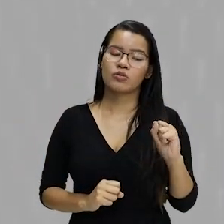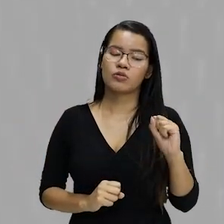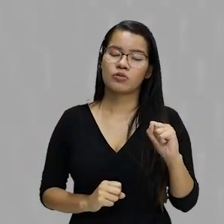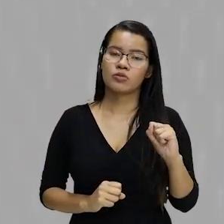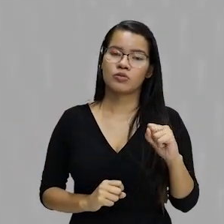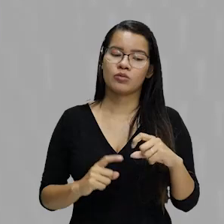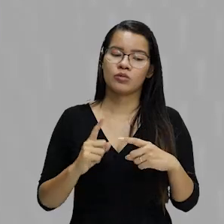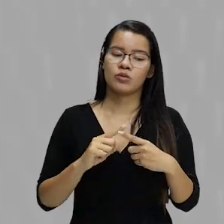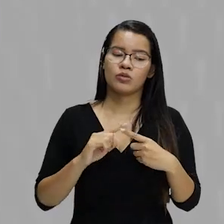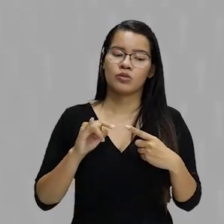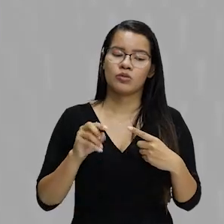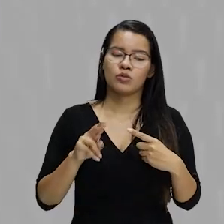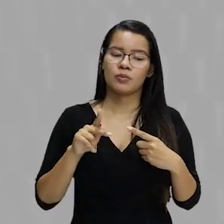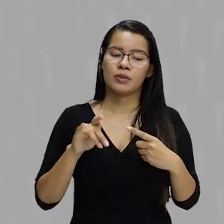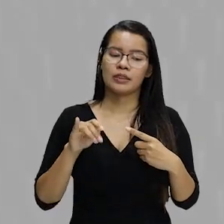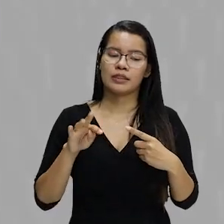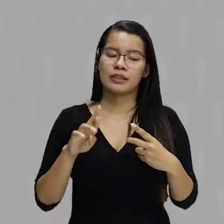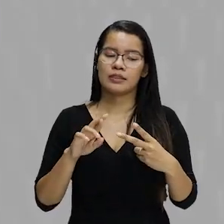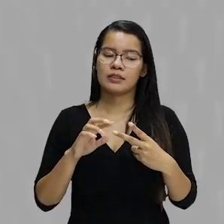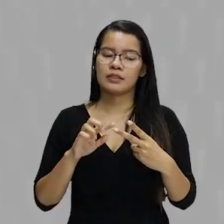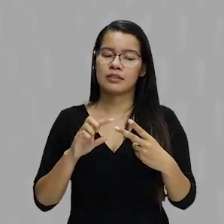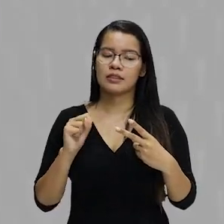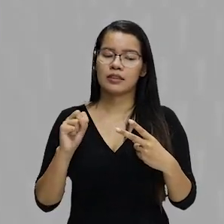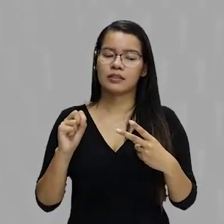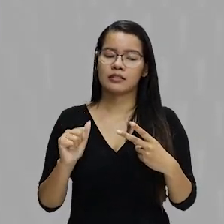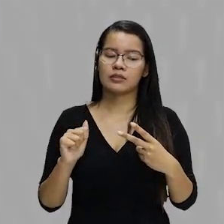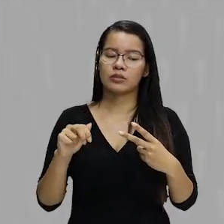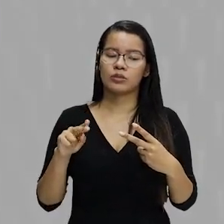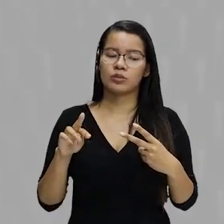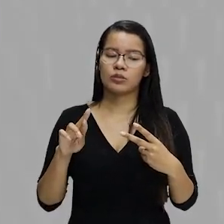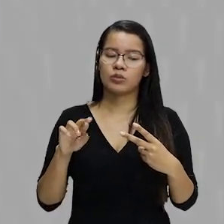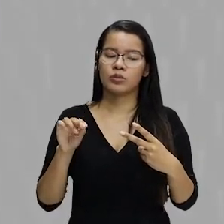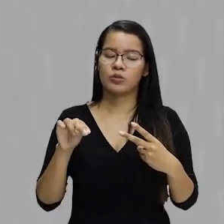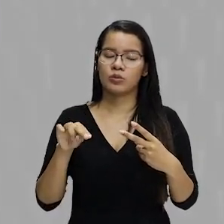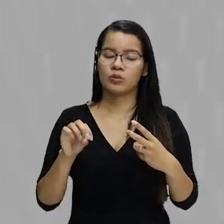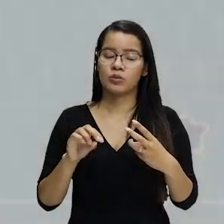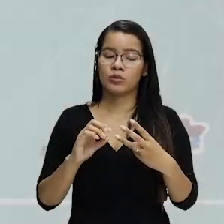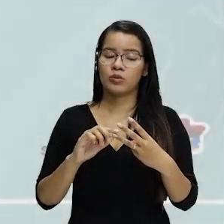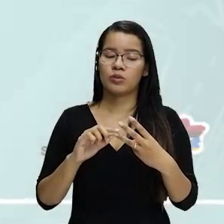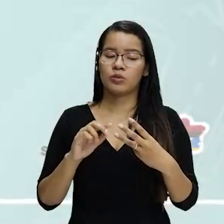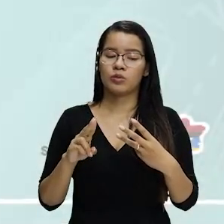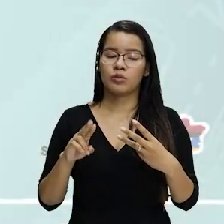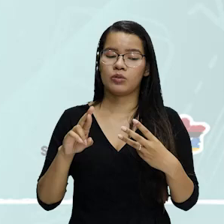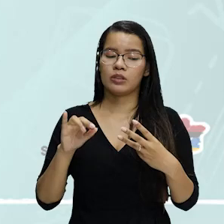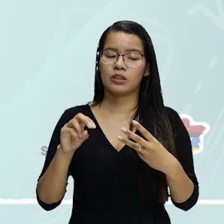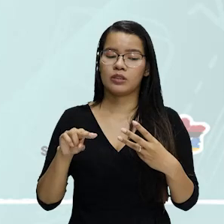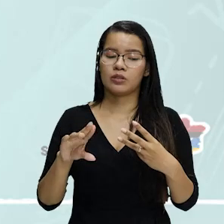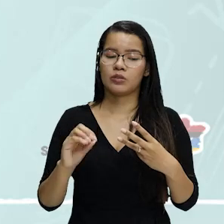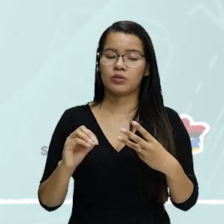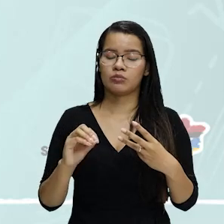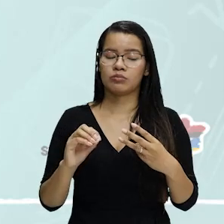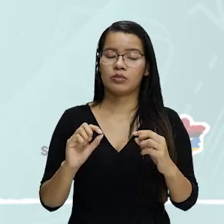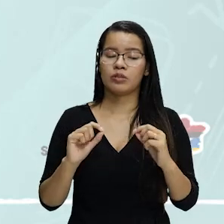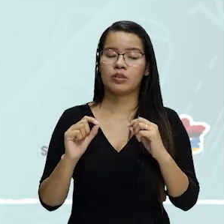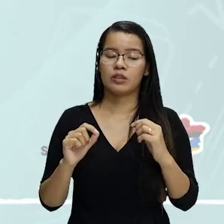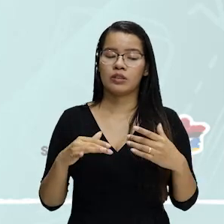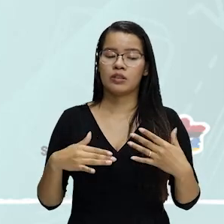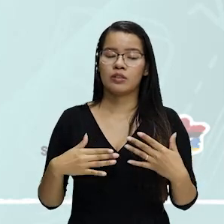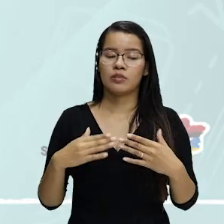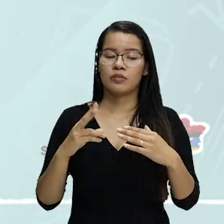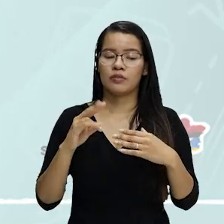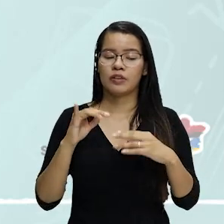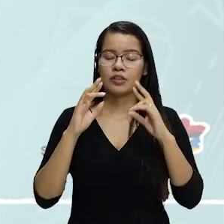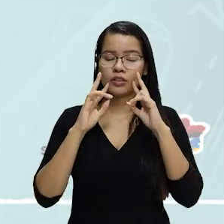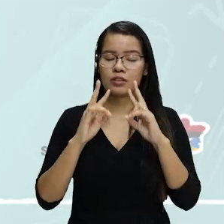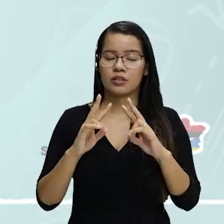Urano e Netuno. Ok? Então, a sequência é a seguinte. Né? Terra rochoso, Vênus rochoso,